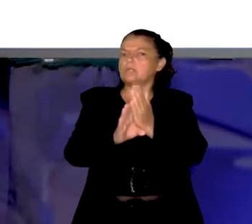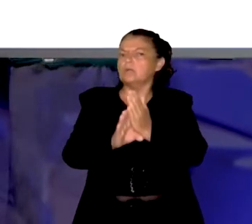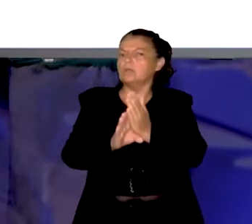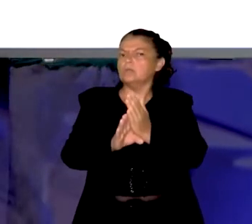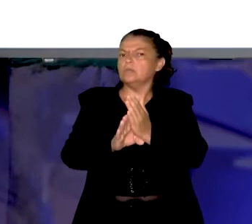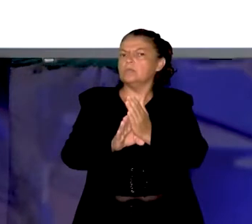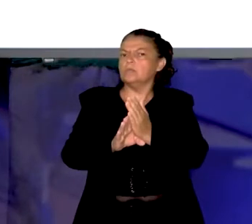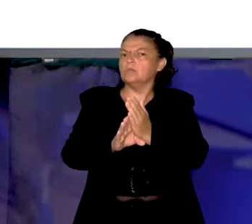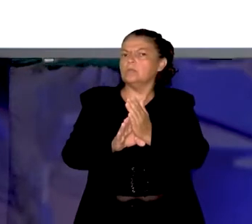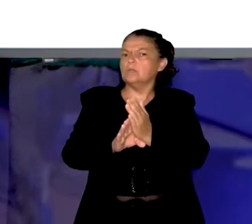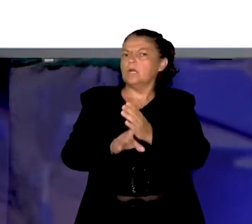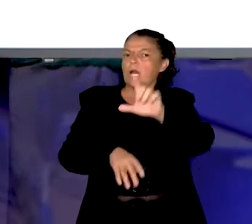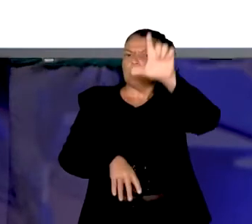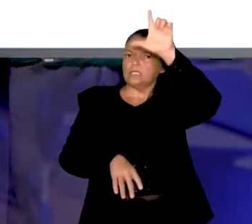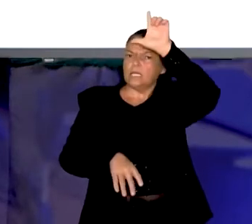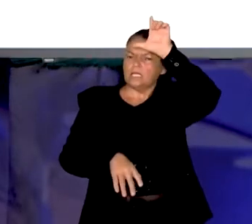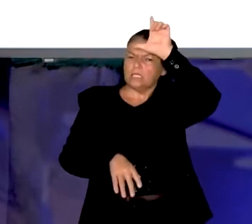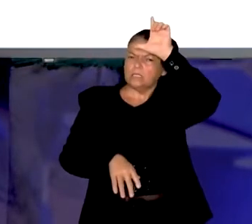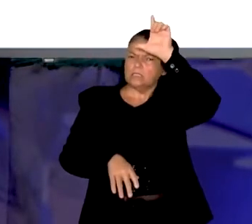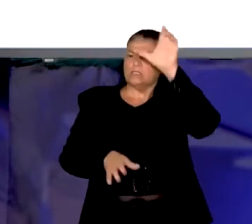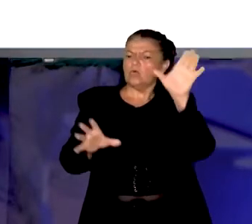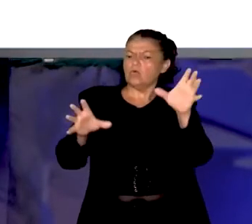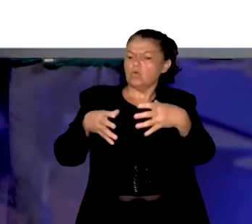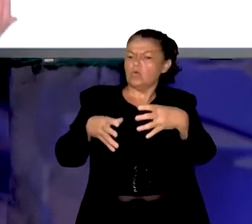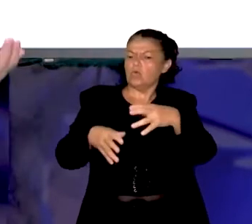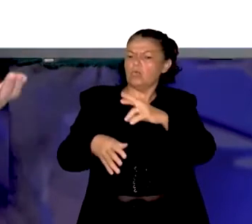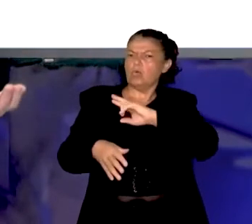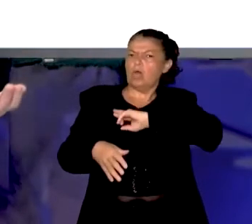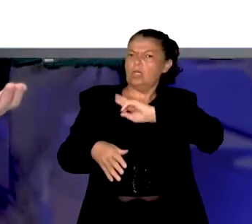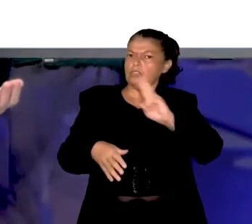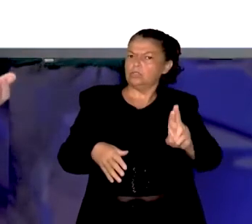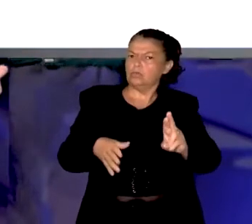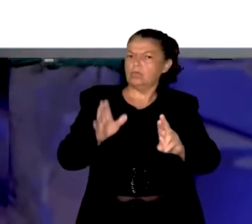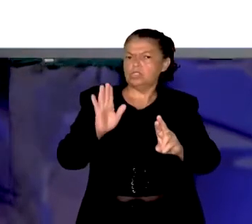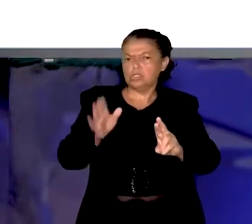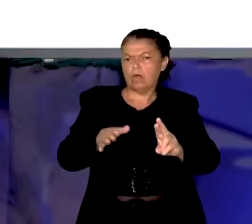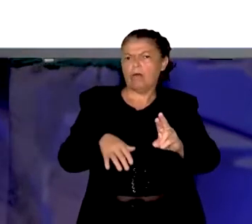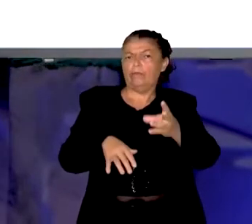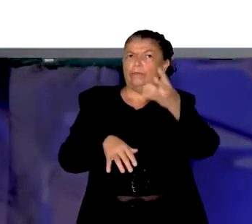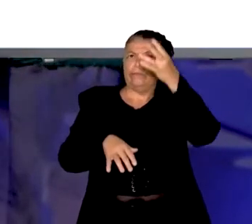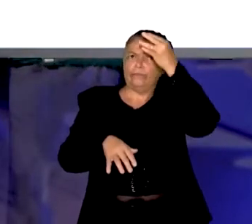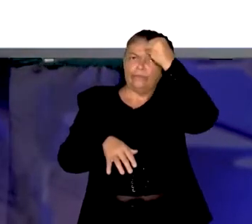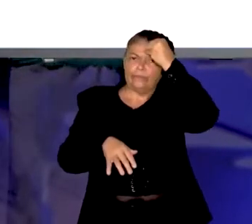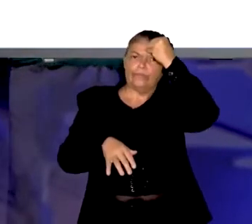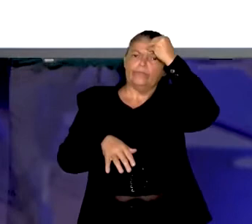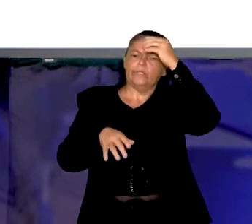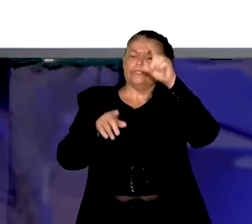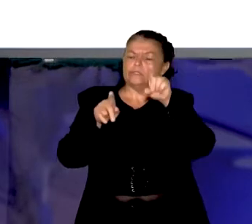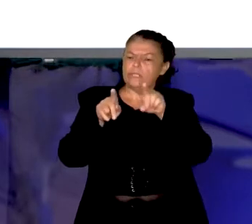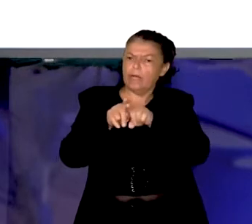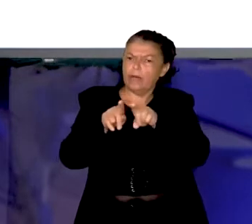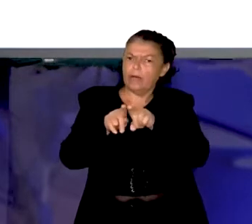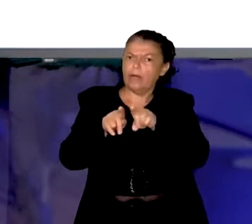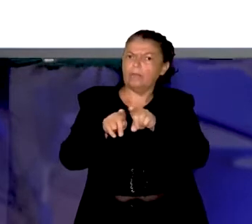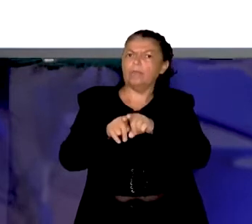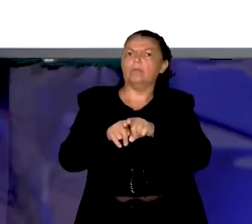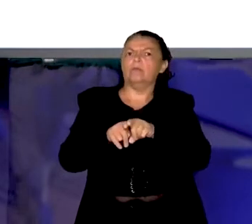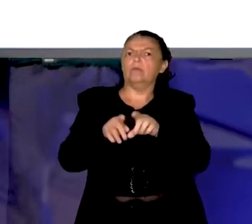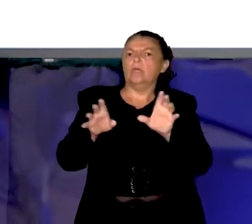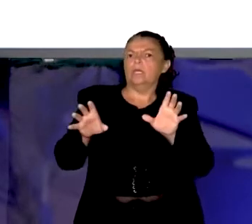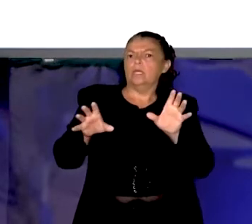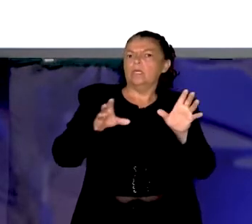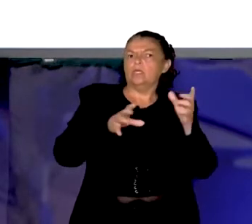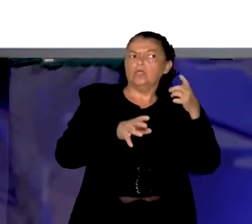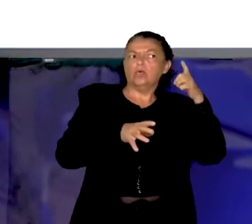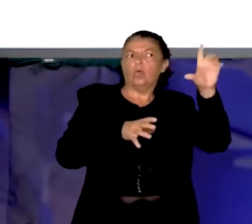religiosas? Você já sabe? Já comentamos? Nas religiões, nas expressões religiosas, também grupos